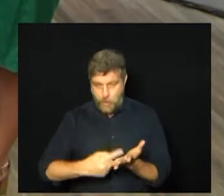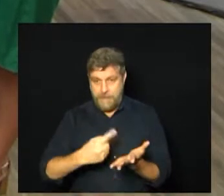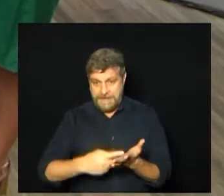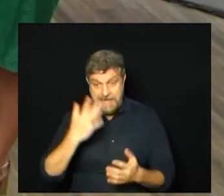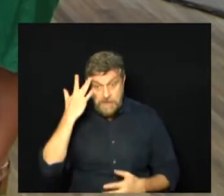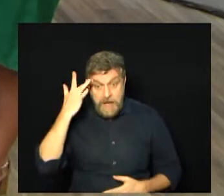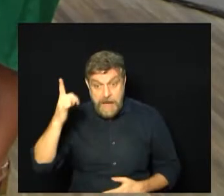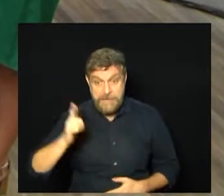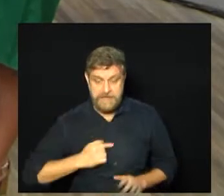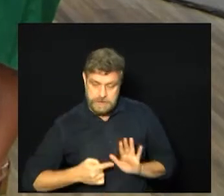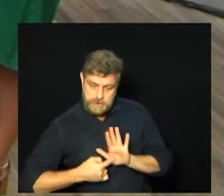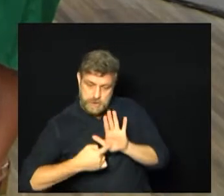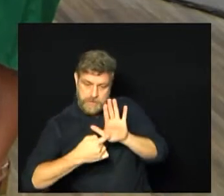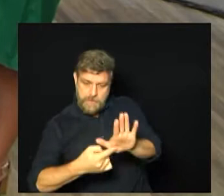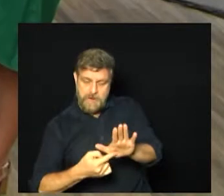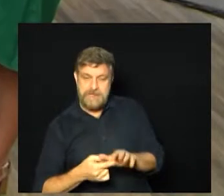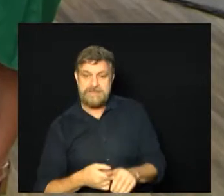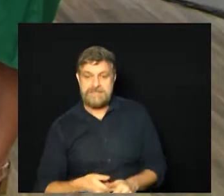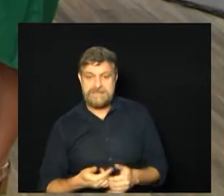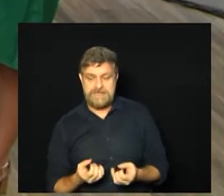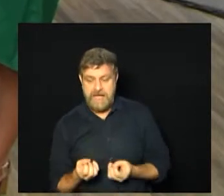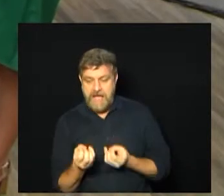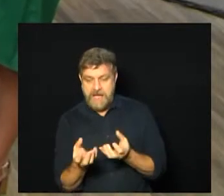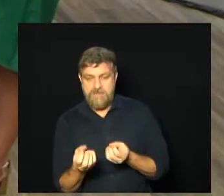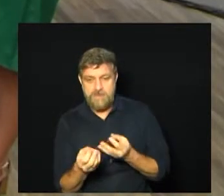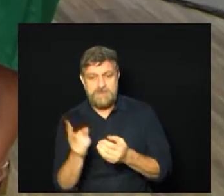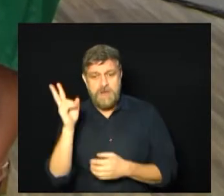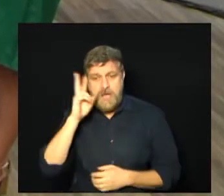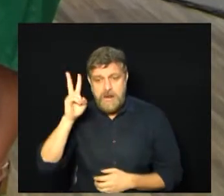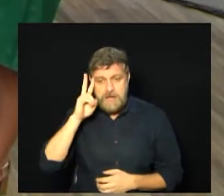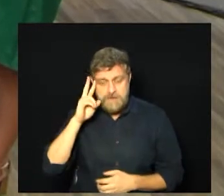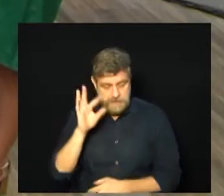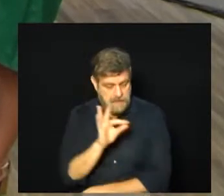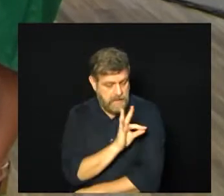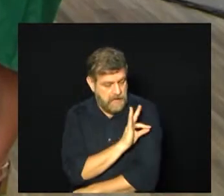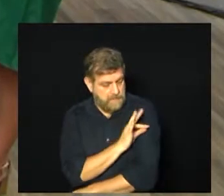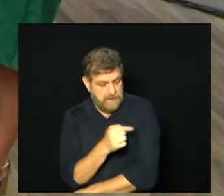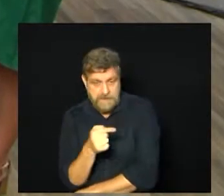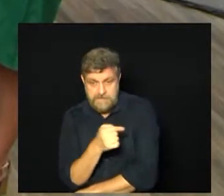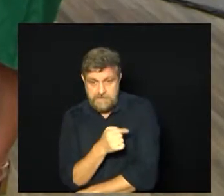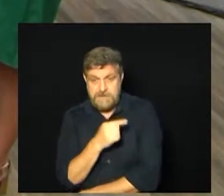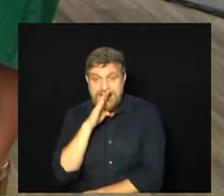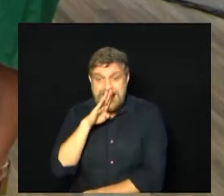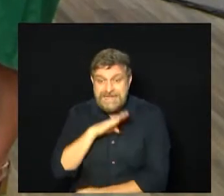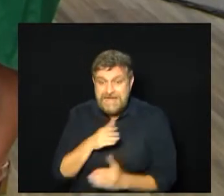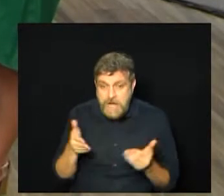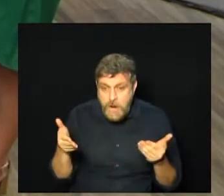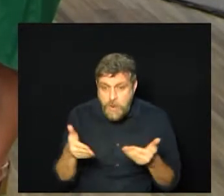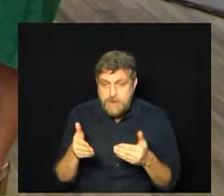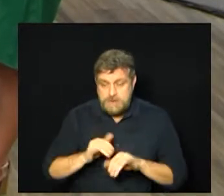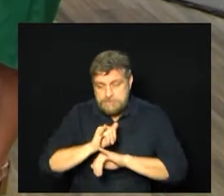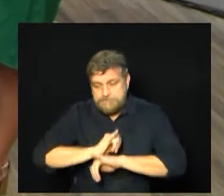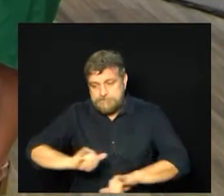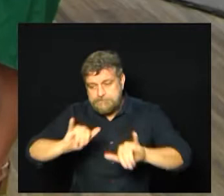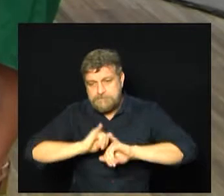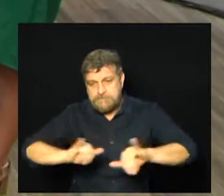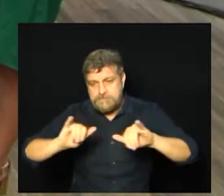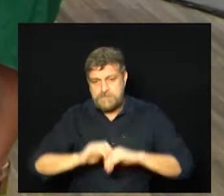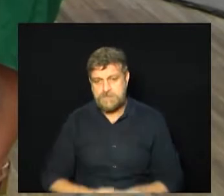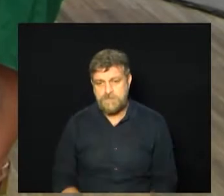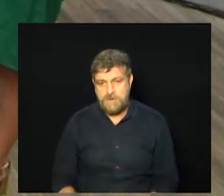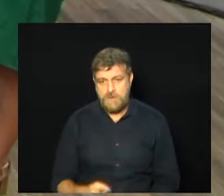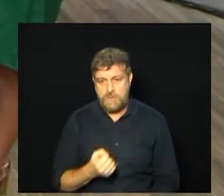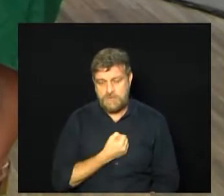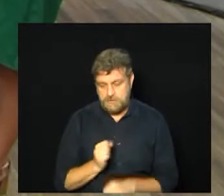amanhã, inclusive, a gente traz as informações. Lembrando que a Prefeitura deve, nesta tarde, divulgar os dados